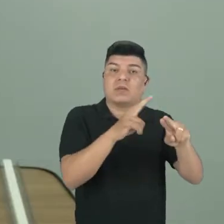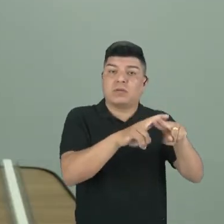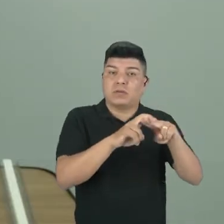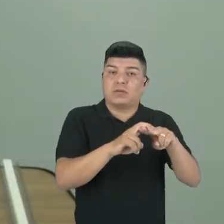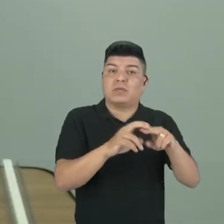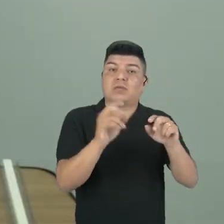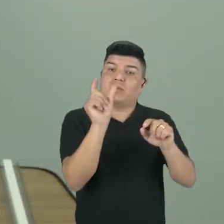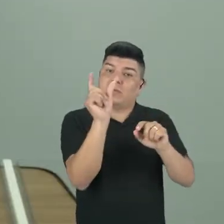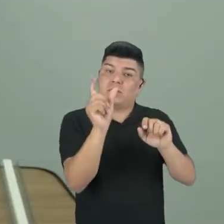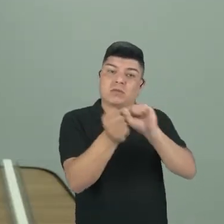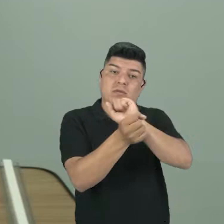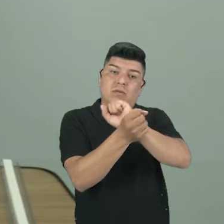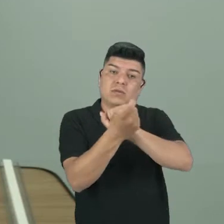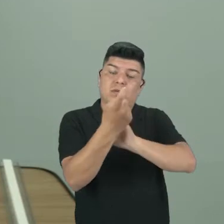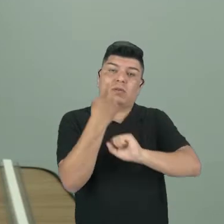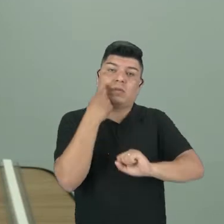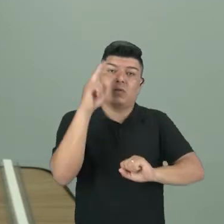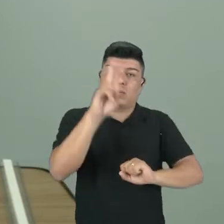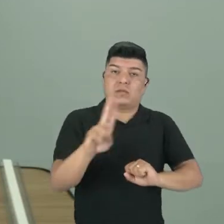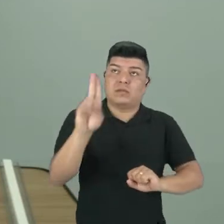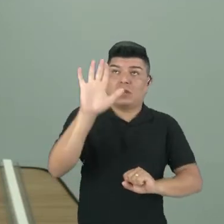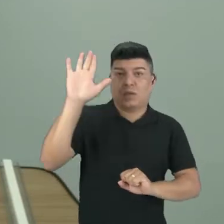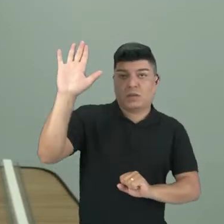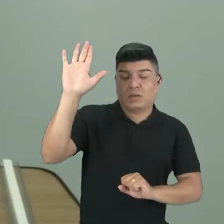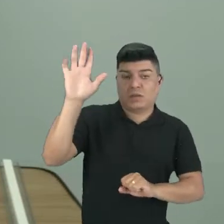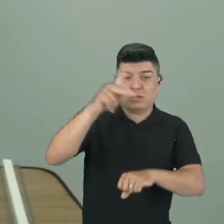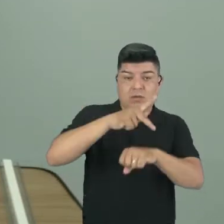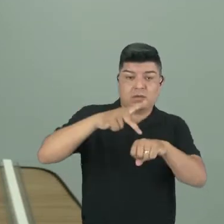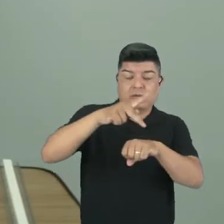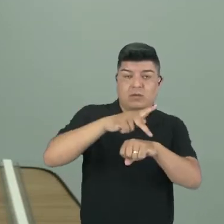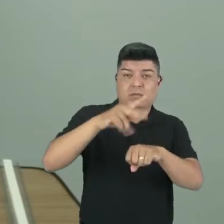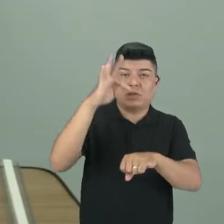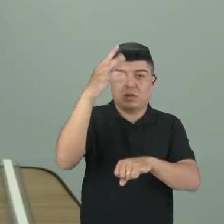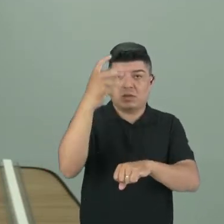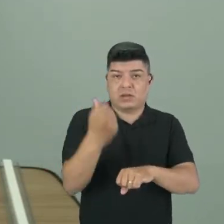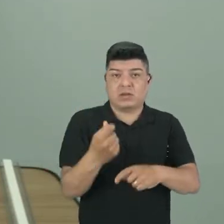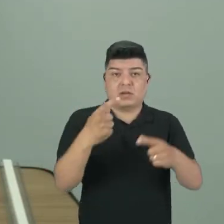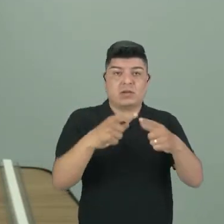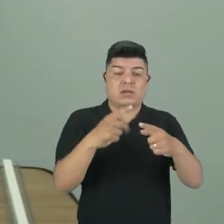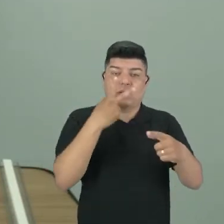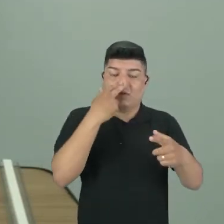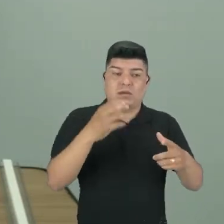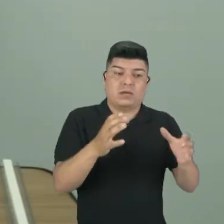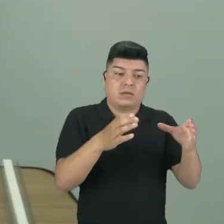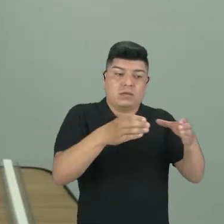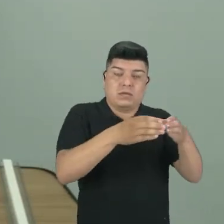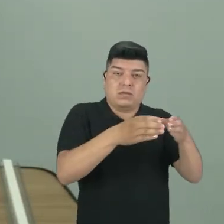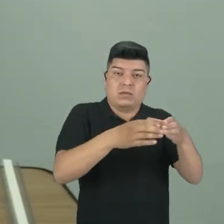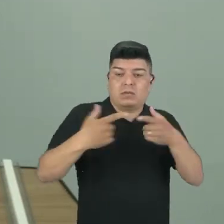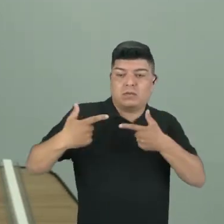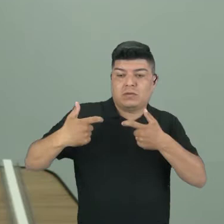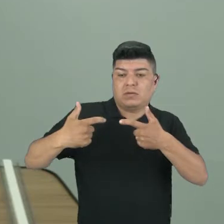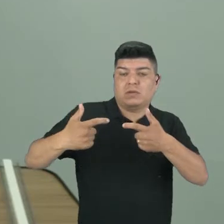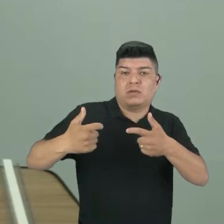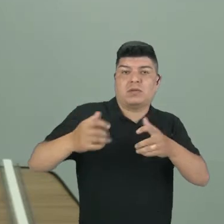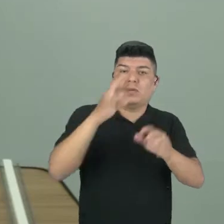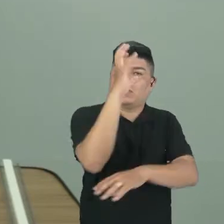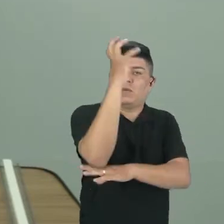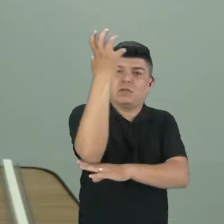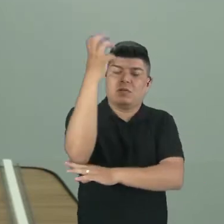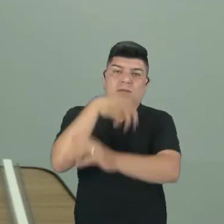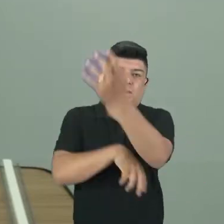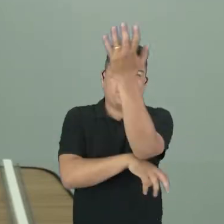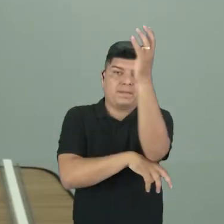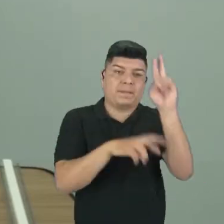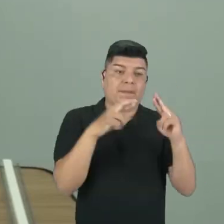quilombo é um termo usado lá na Angola. Esses escravos colocaram porque se refere a acampamento guerreiro na floresta. Eles faziam esse acampamento, se